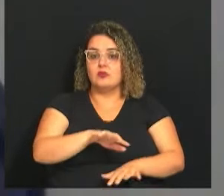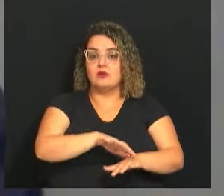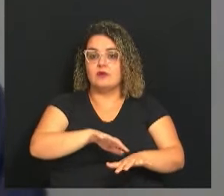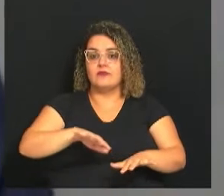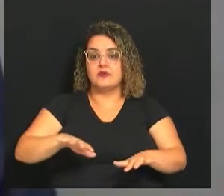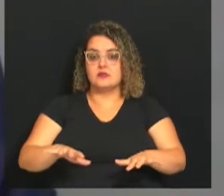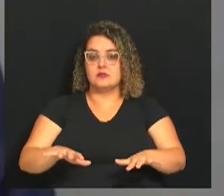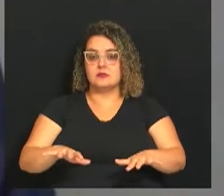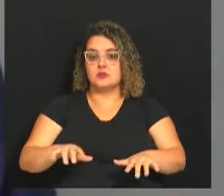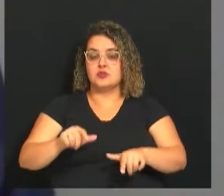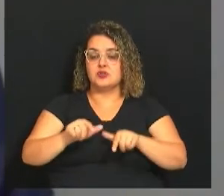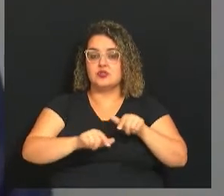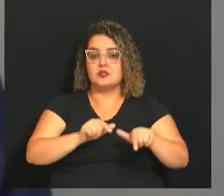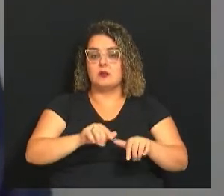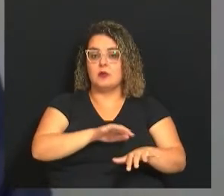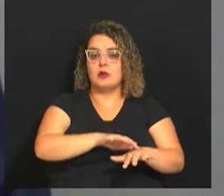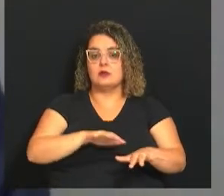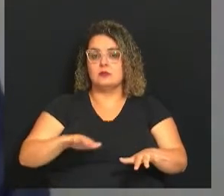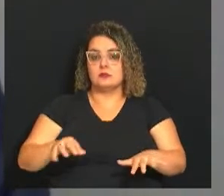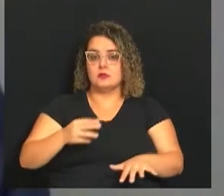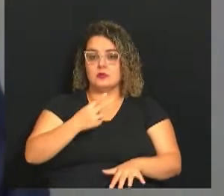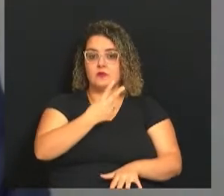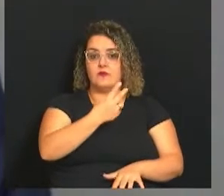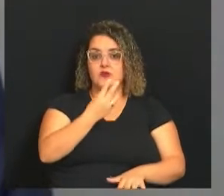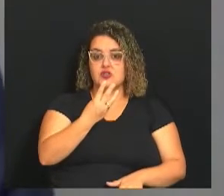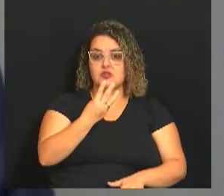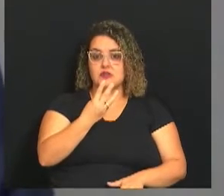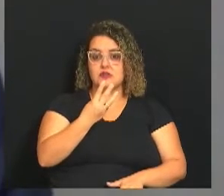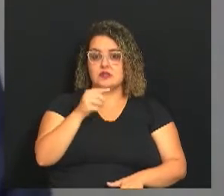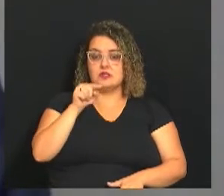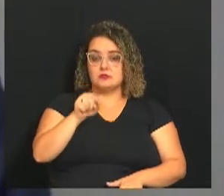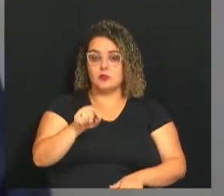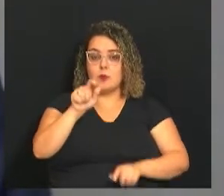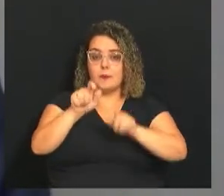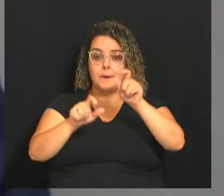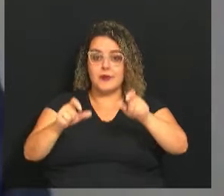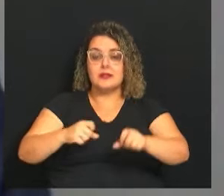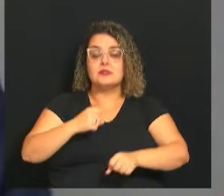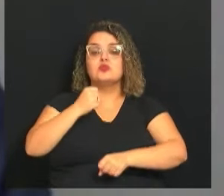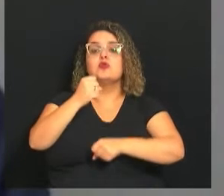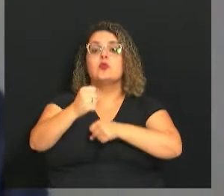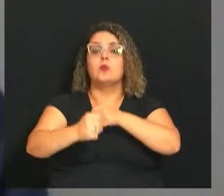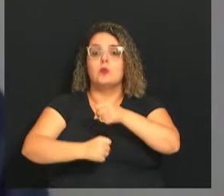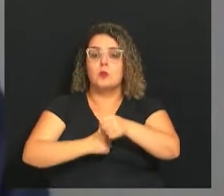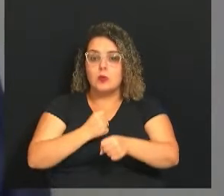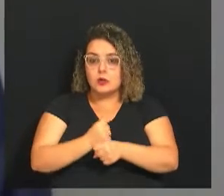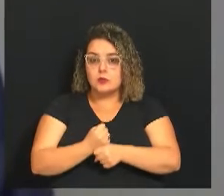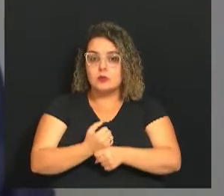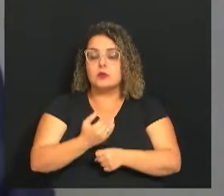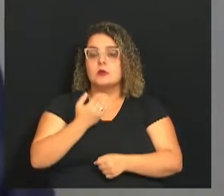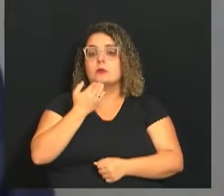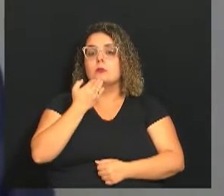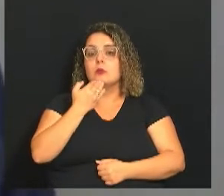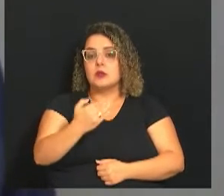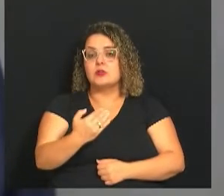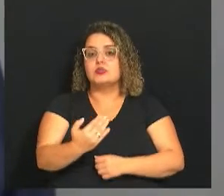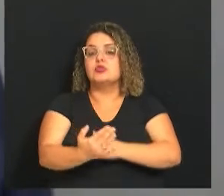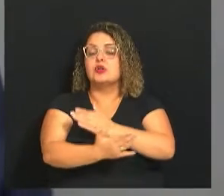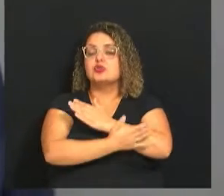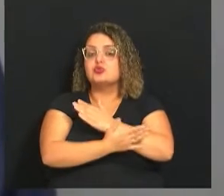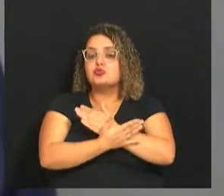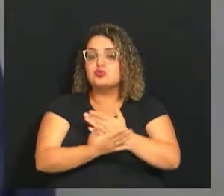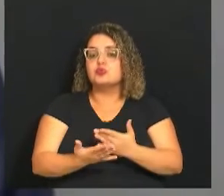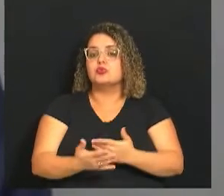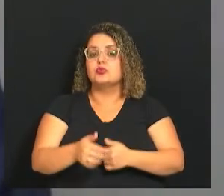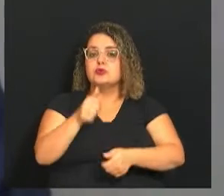para vocês terem ideia, são 23 mil pessoas por ano que pedem auxílio em decorrência do alcoolismo. Isso só de pessoas